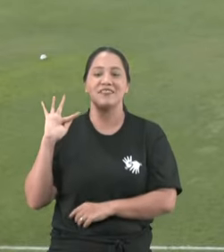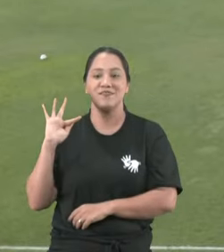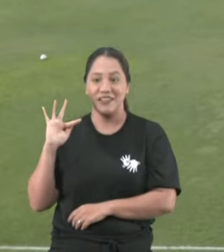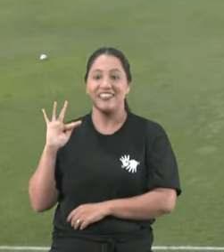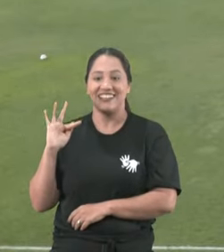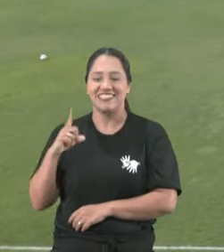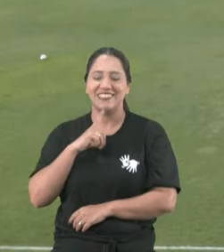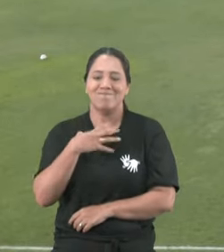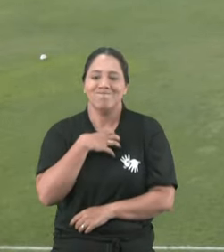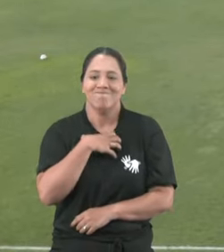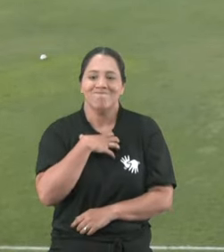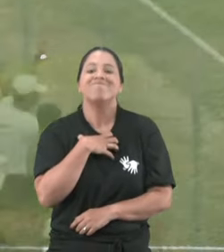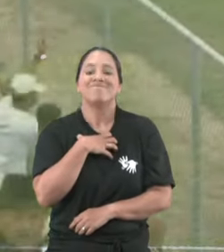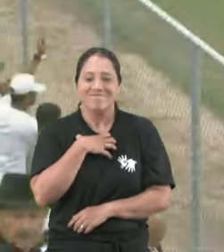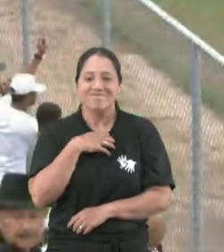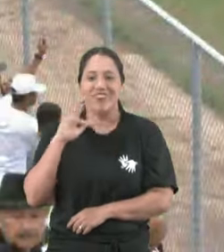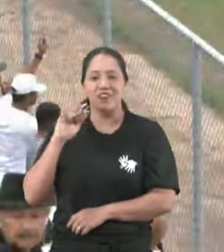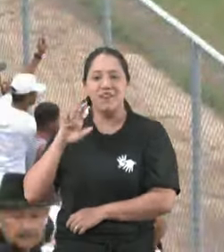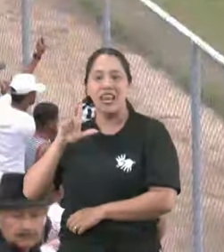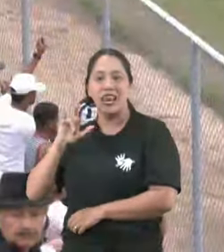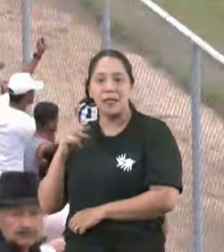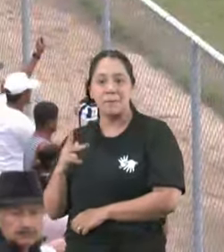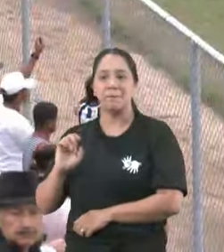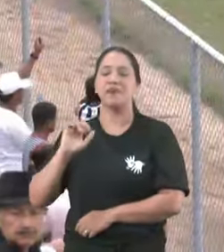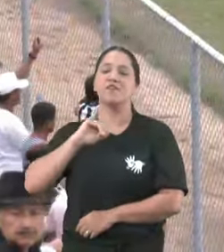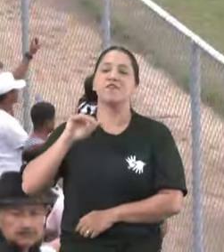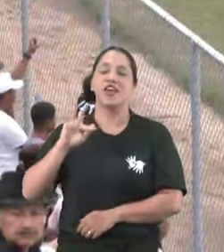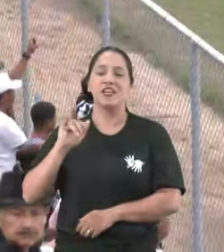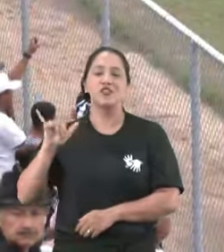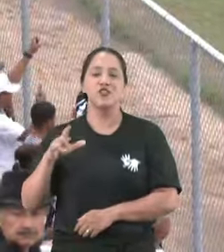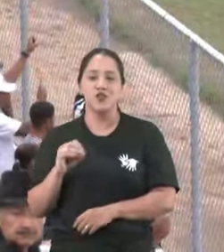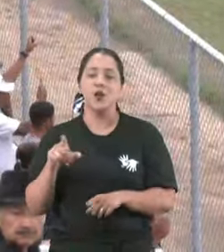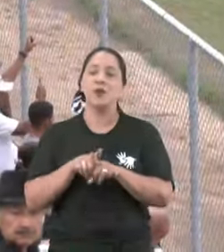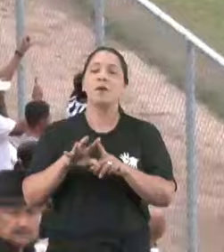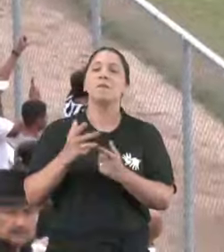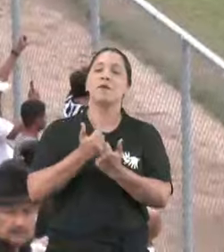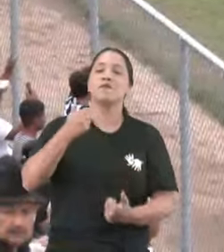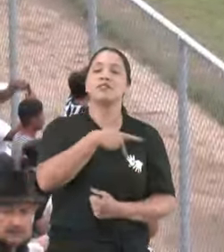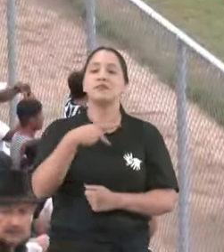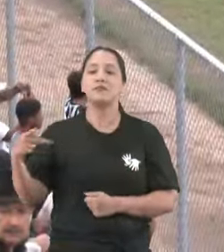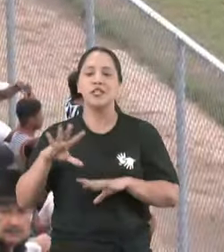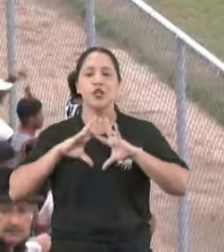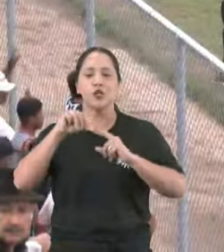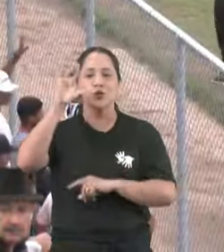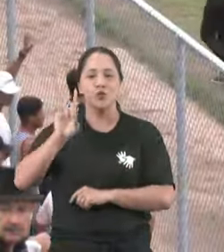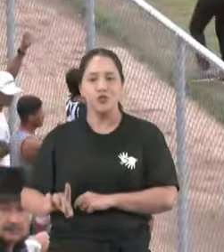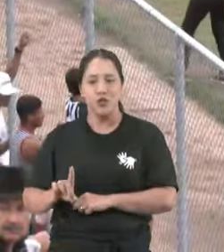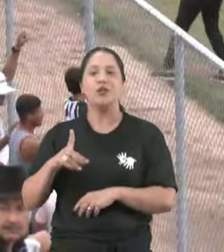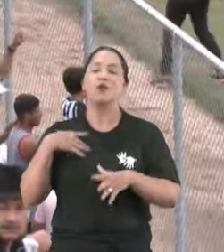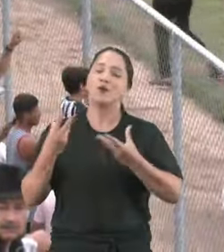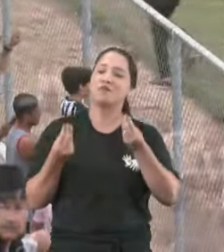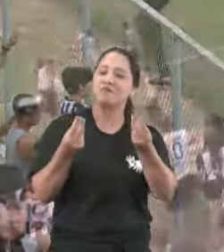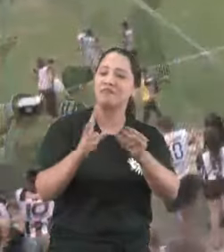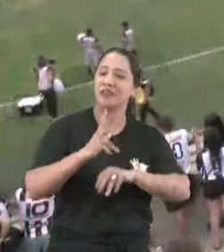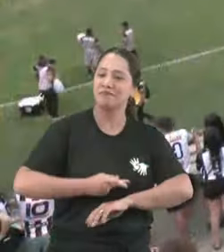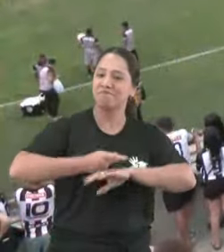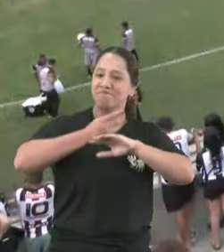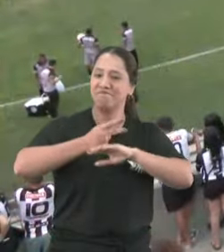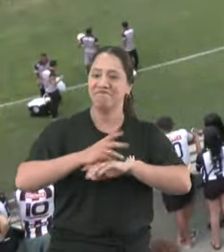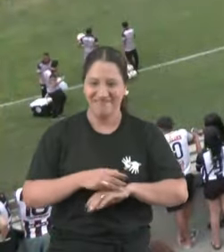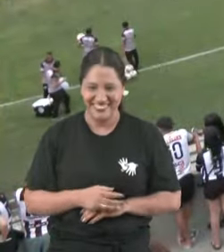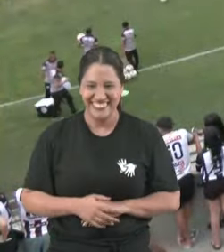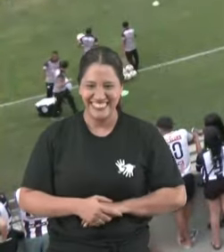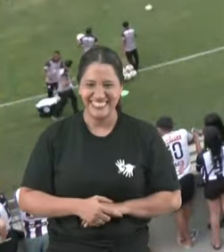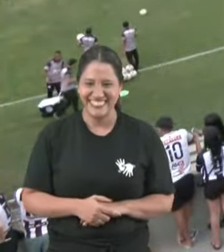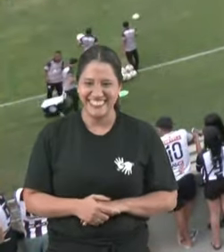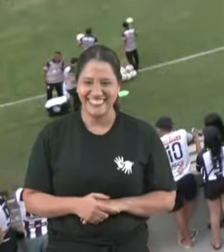essa sensibilidade através do Felipe Feijó e também do Júnior Beltrão, seu vice-presidente, e toda a sua diretoria, de entregar esse troféu. Vamos ouvir.